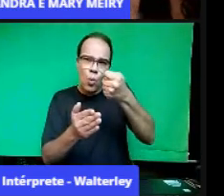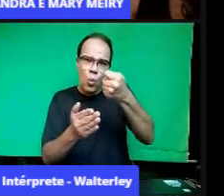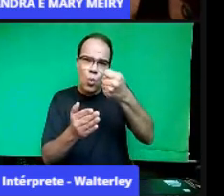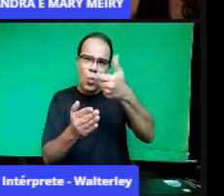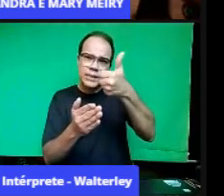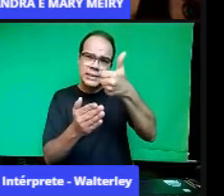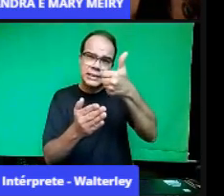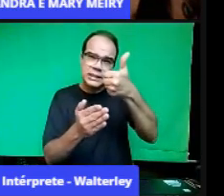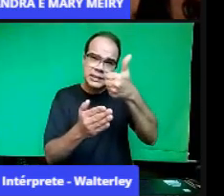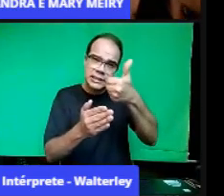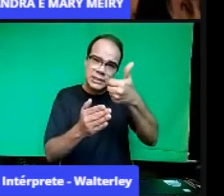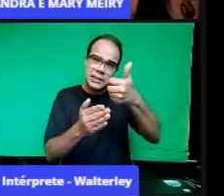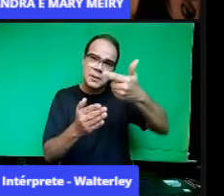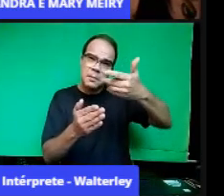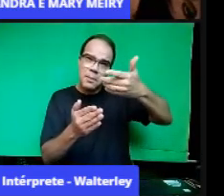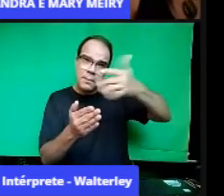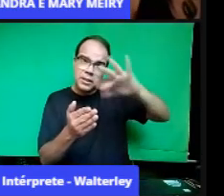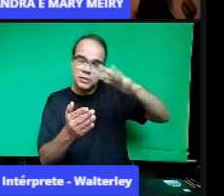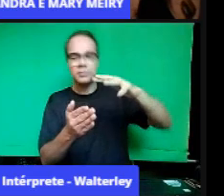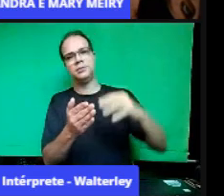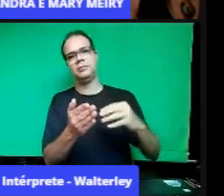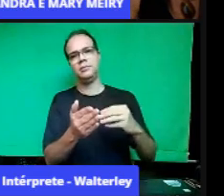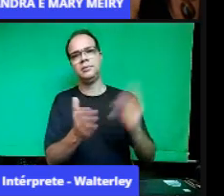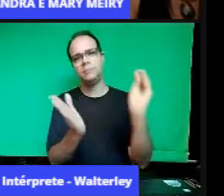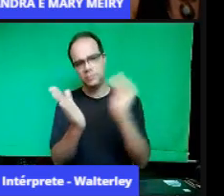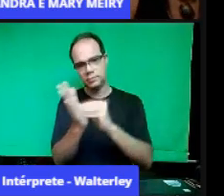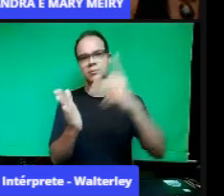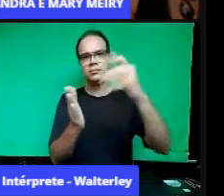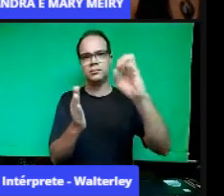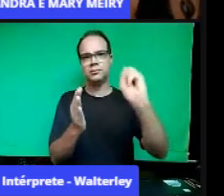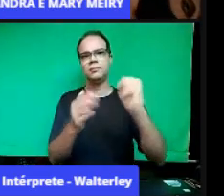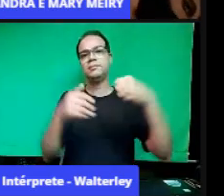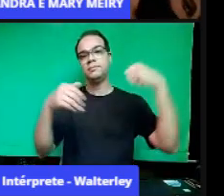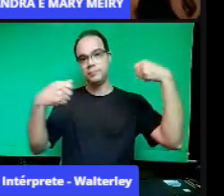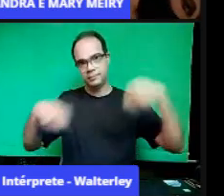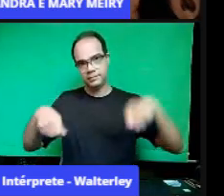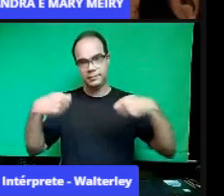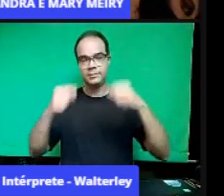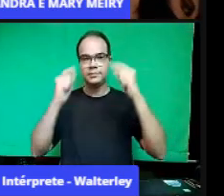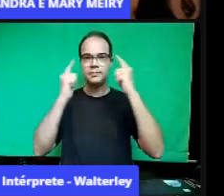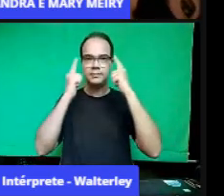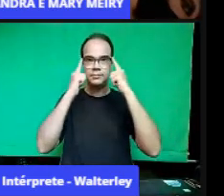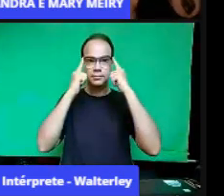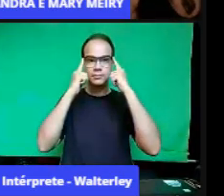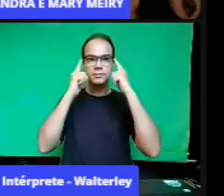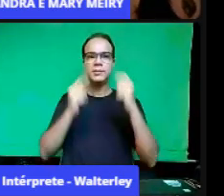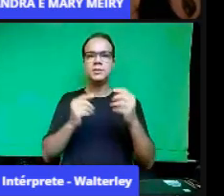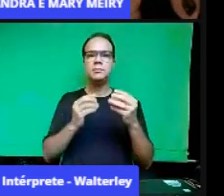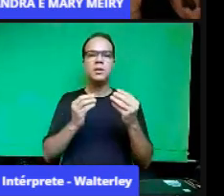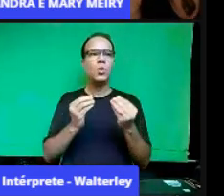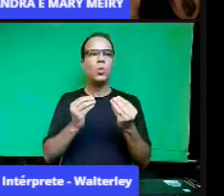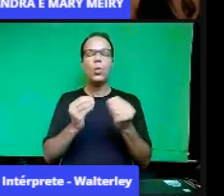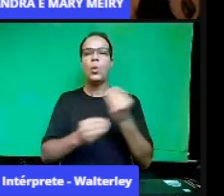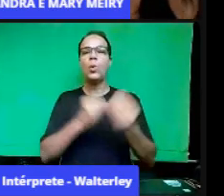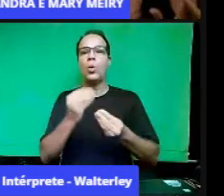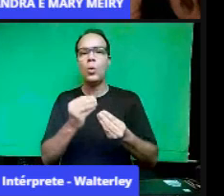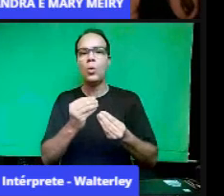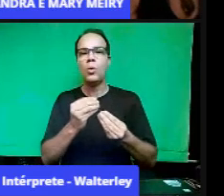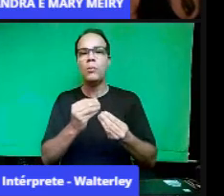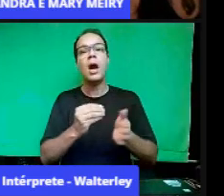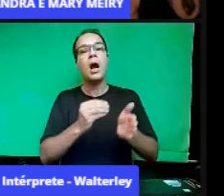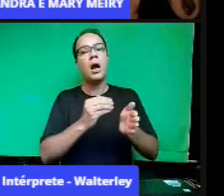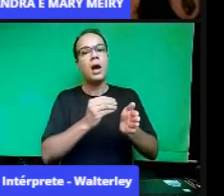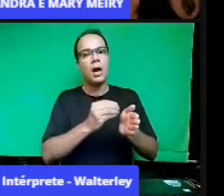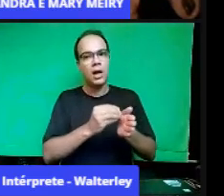Todas essas situações, elas são embasadas em um trabalho realizado no